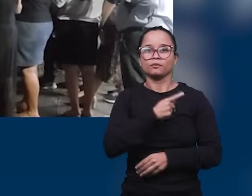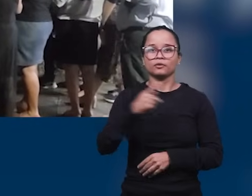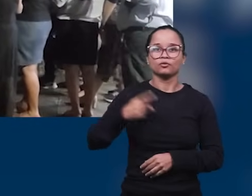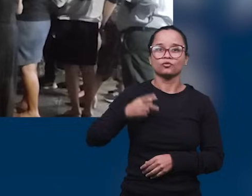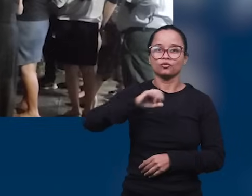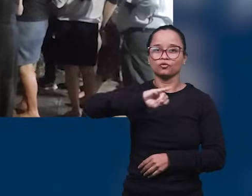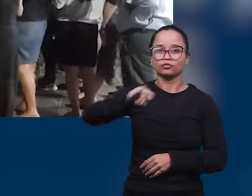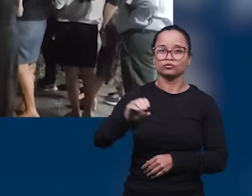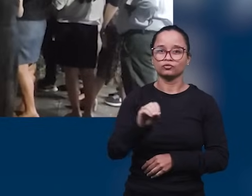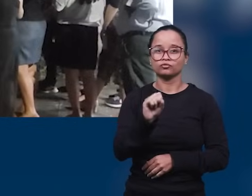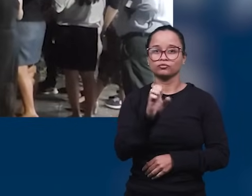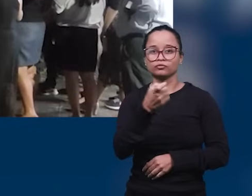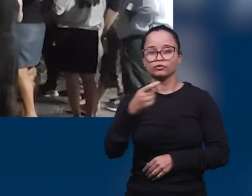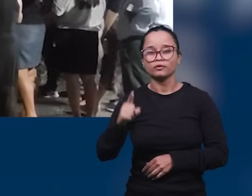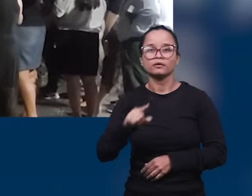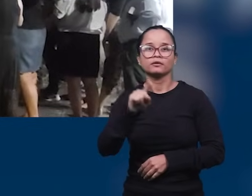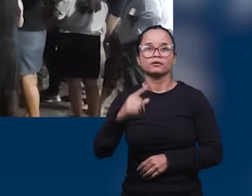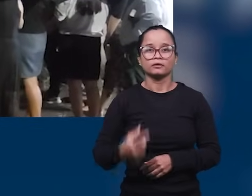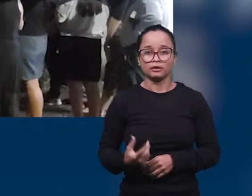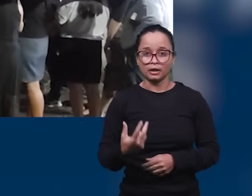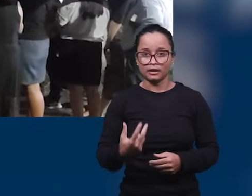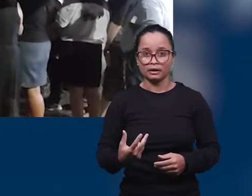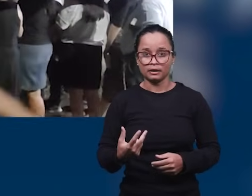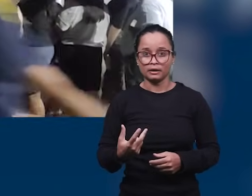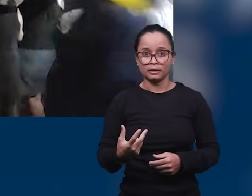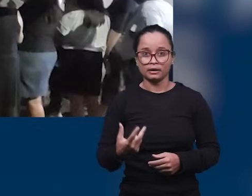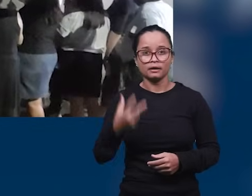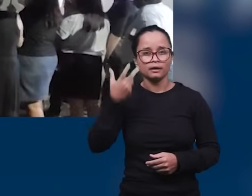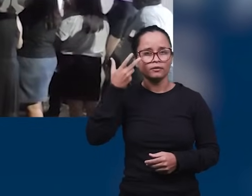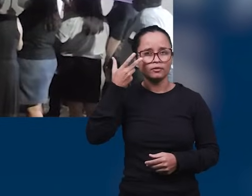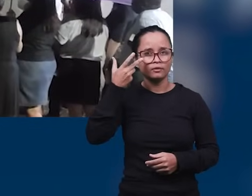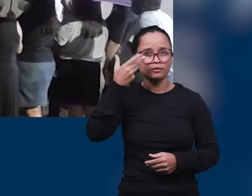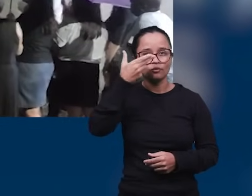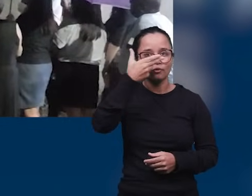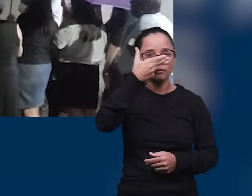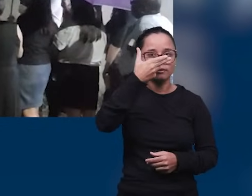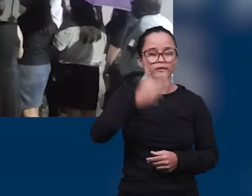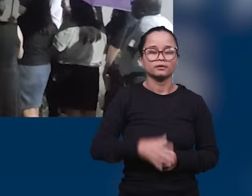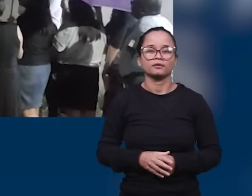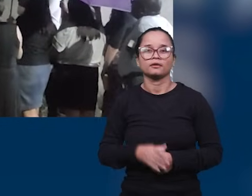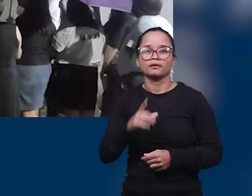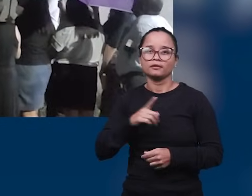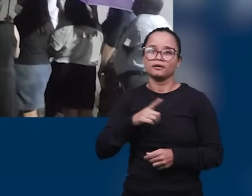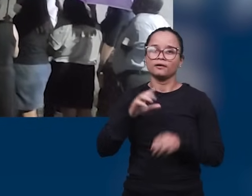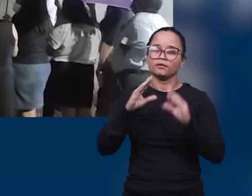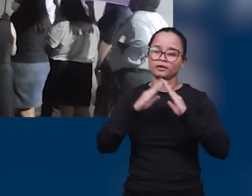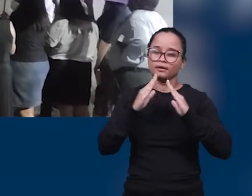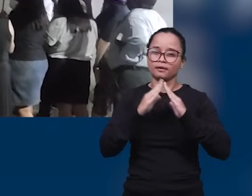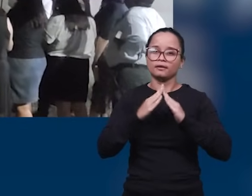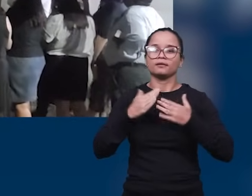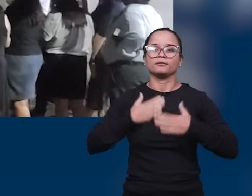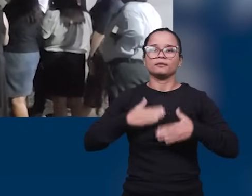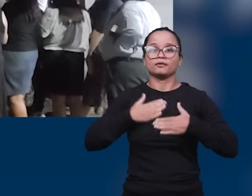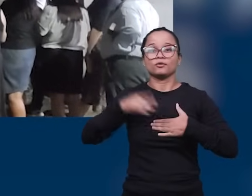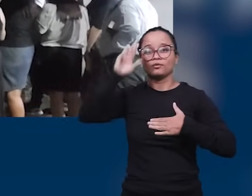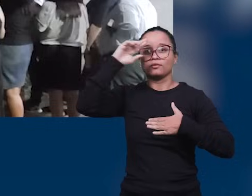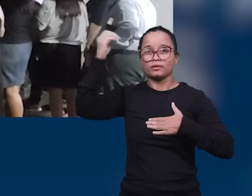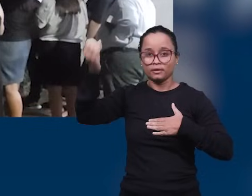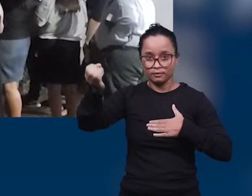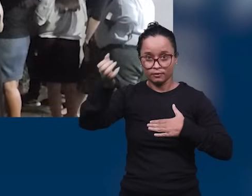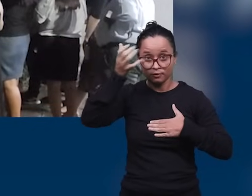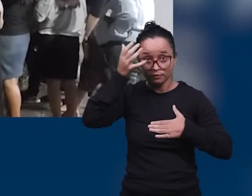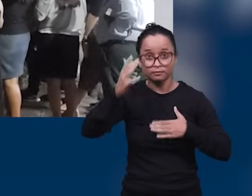Antunes, onde ele tinha feito uma cirurgia na vista e estava em recuperação. E o Senhor deu uma